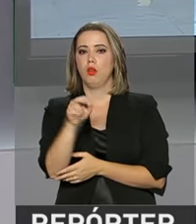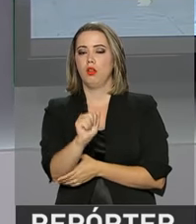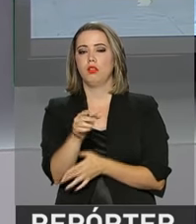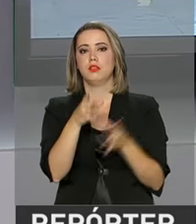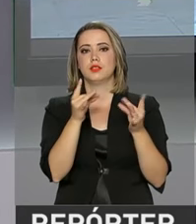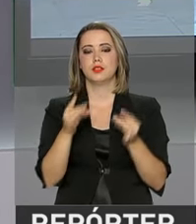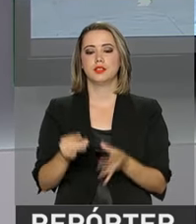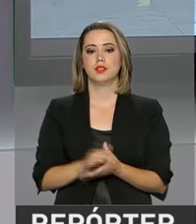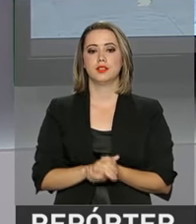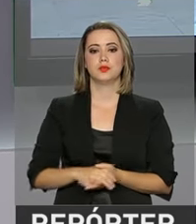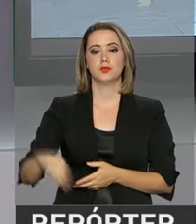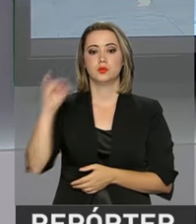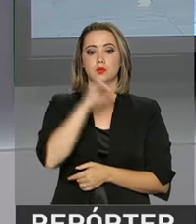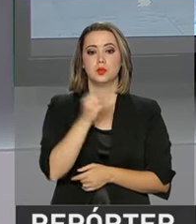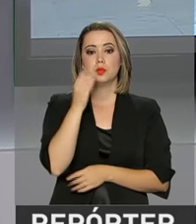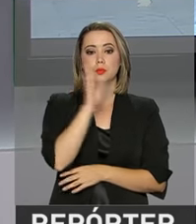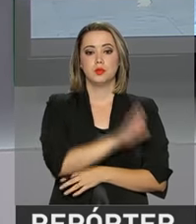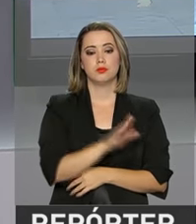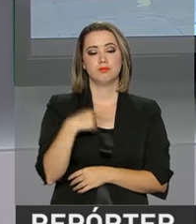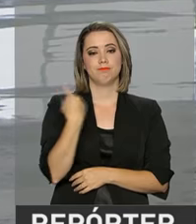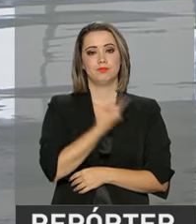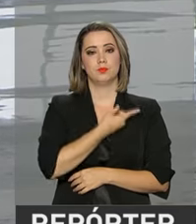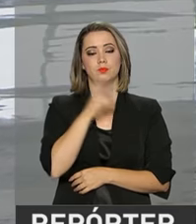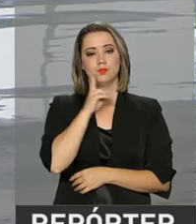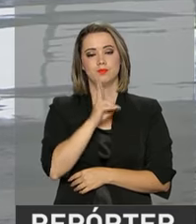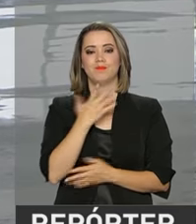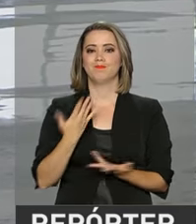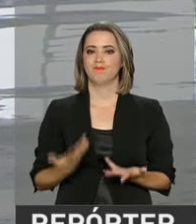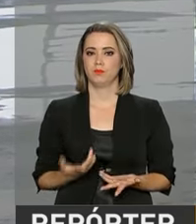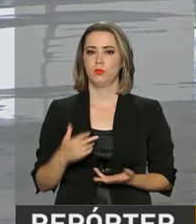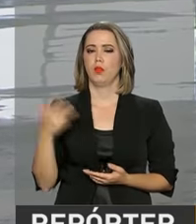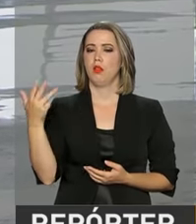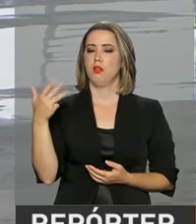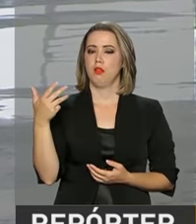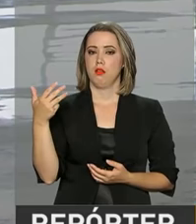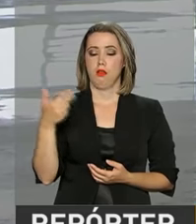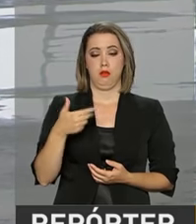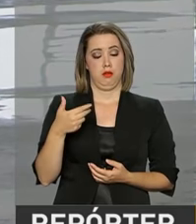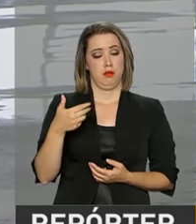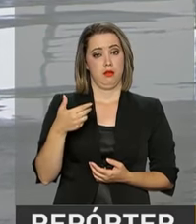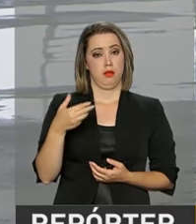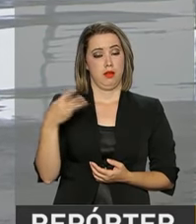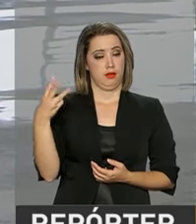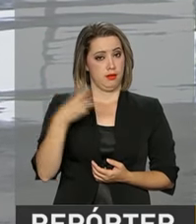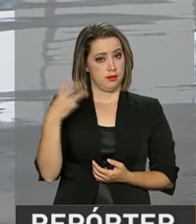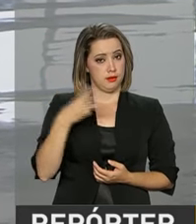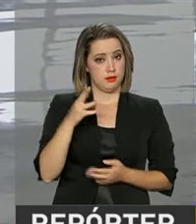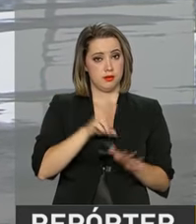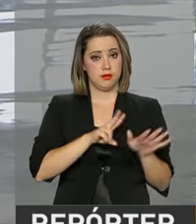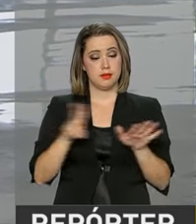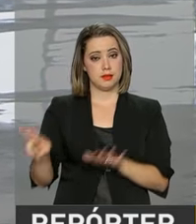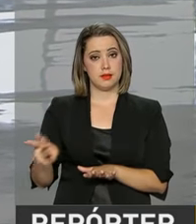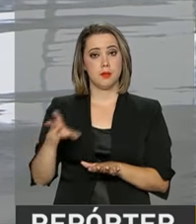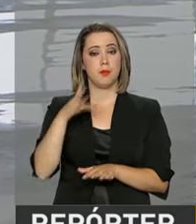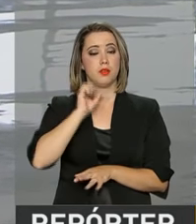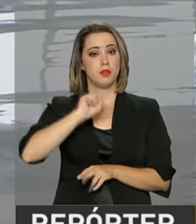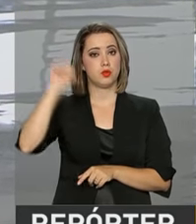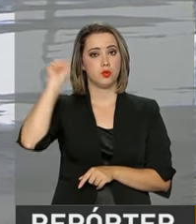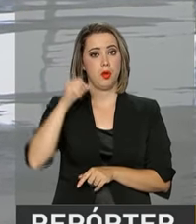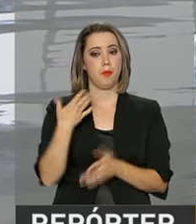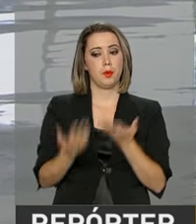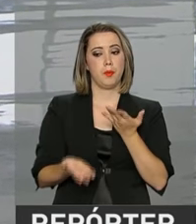lá roberto boa tarde a todos que nos acompanham bom na terceira semana de abril que teve apenas quatro dias úteis a balança